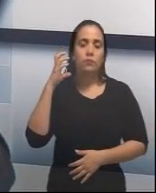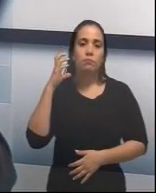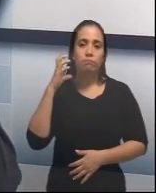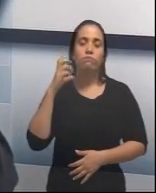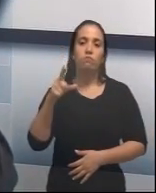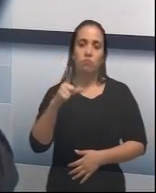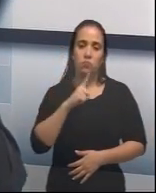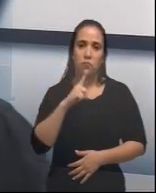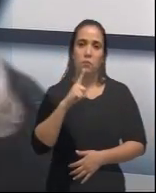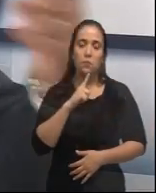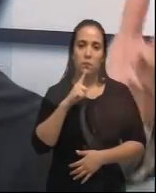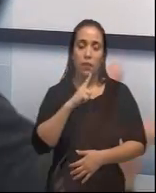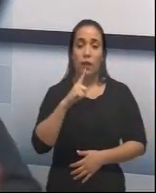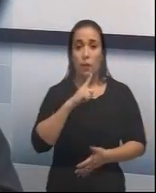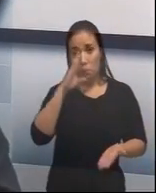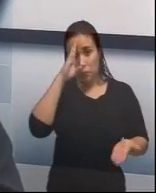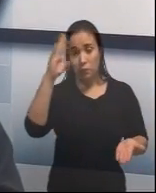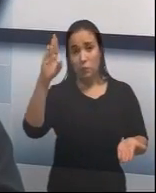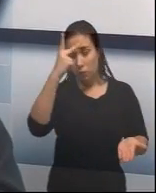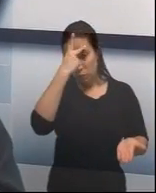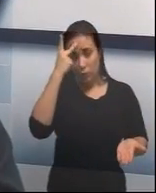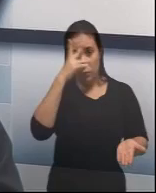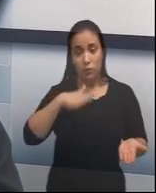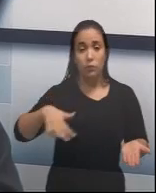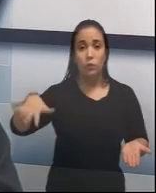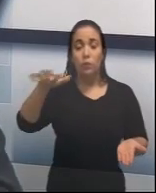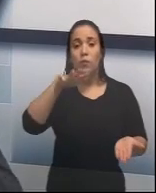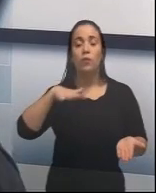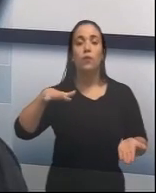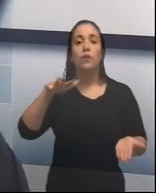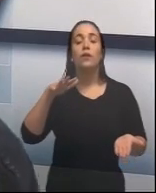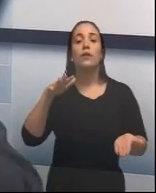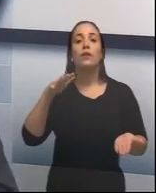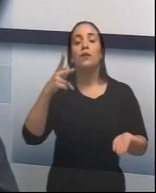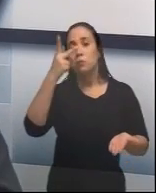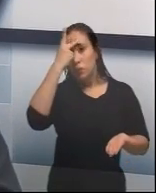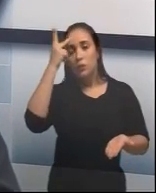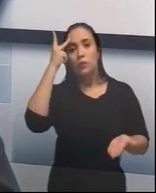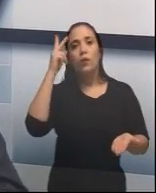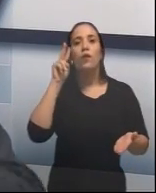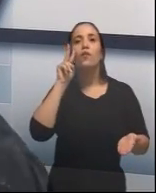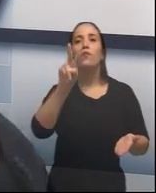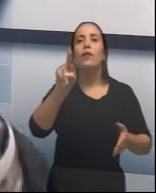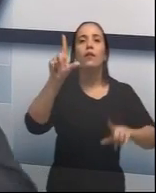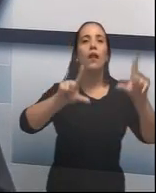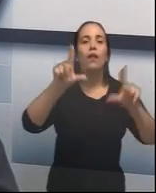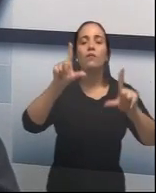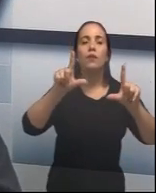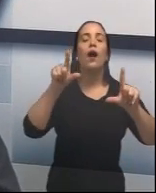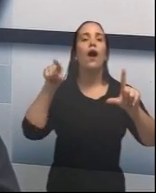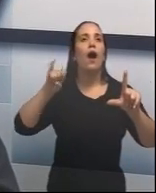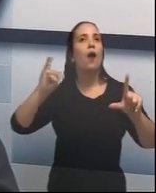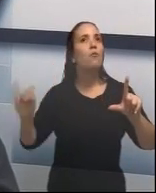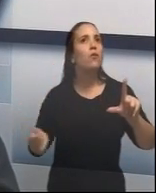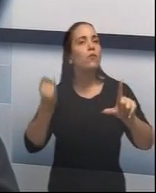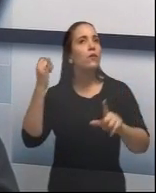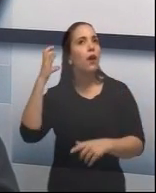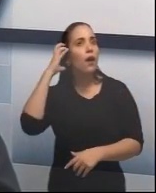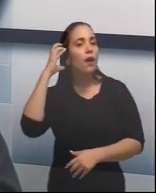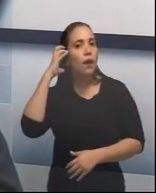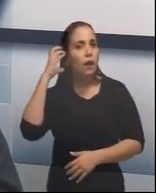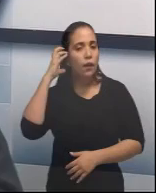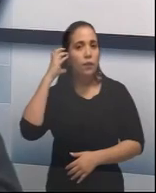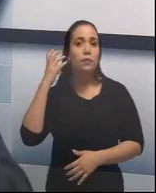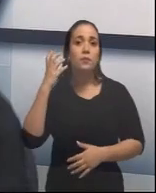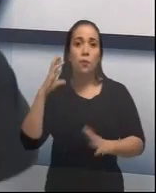universal, literalmente. Não, ele é fundamental para as pessoas. Ele é universal. As pessoas têm problema audiovisual, que não podem assistir televisão, o rádio é o companheiro diário. Ele é